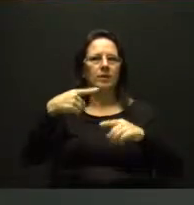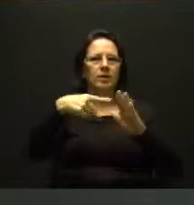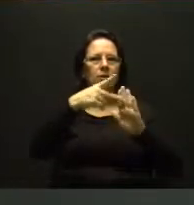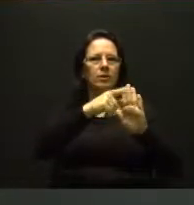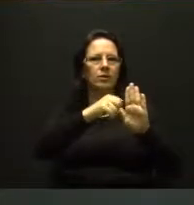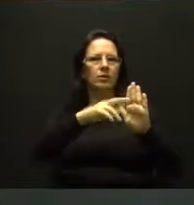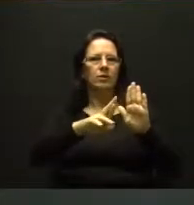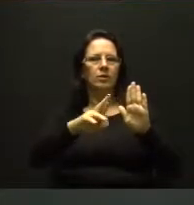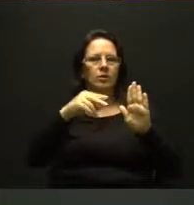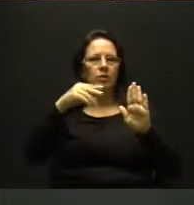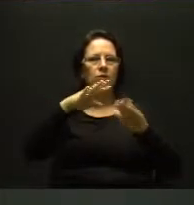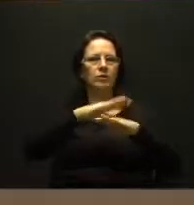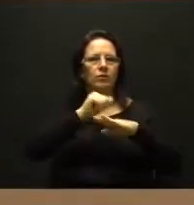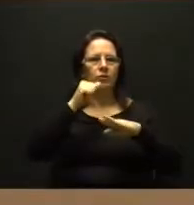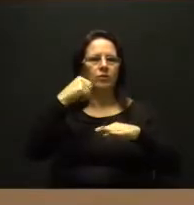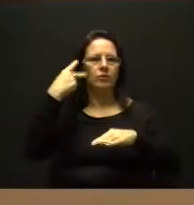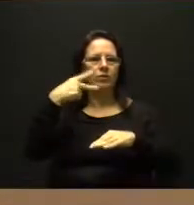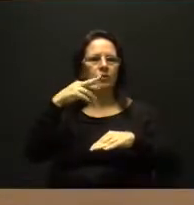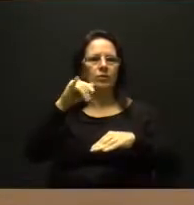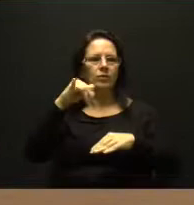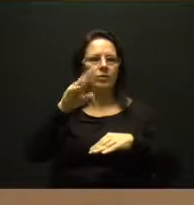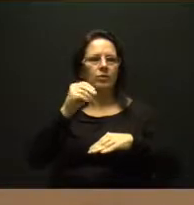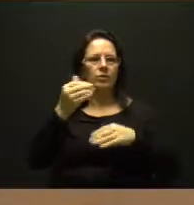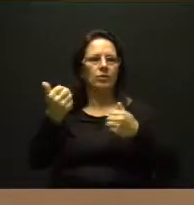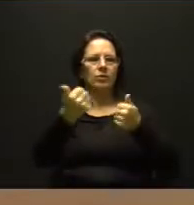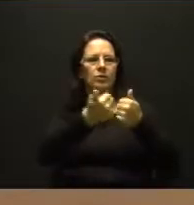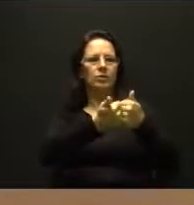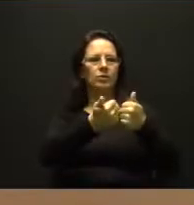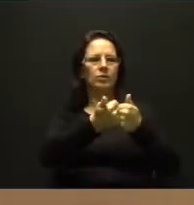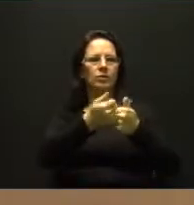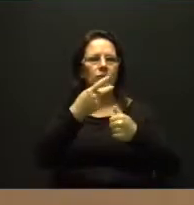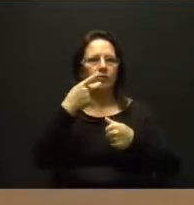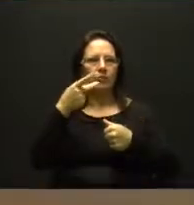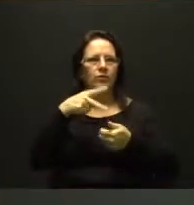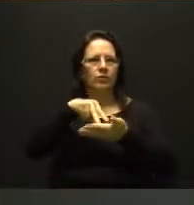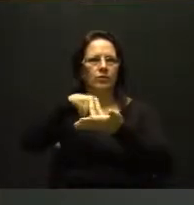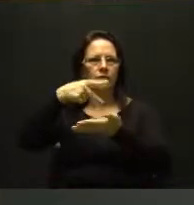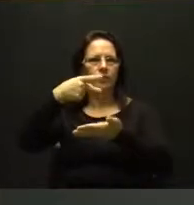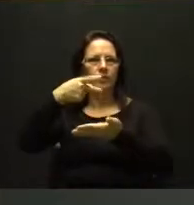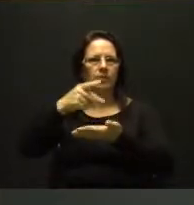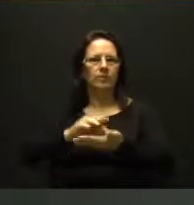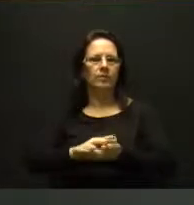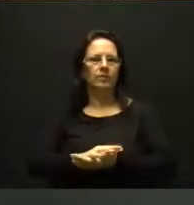parecer e convida o vereador ricardo que chão para assumir a presidência uma vez que utilizar a palavra